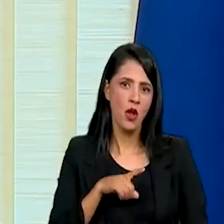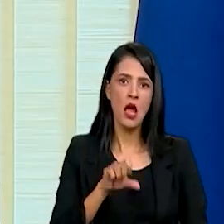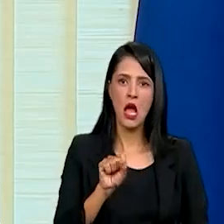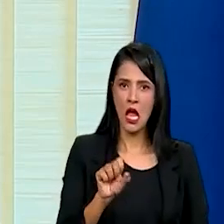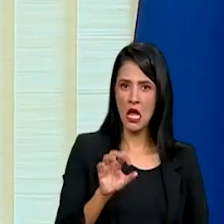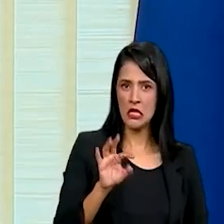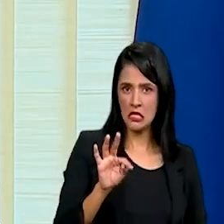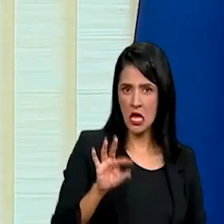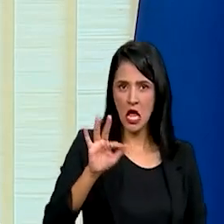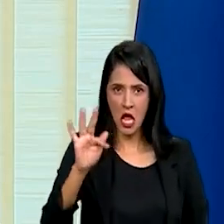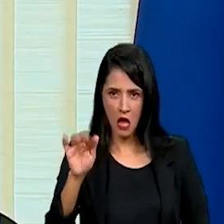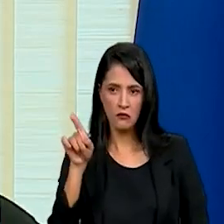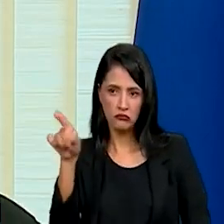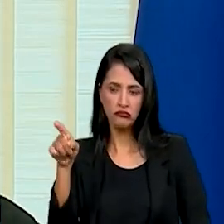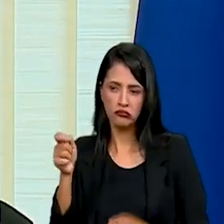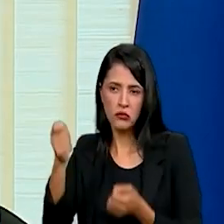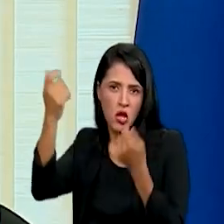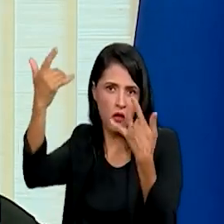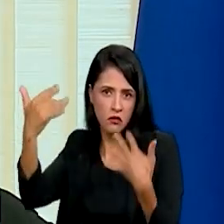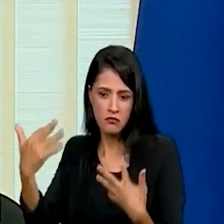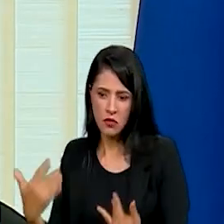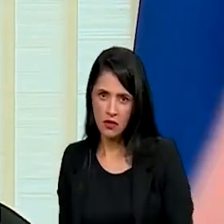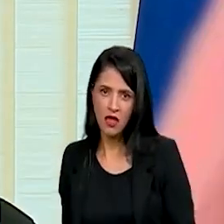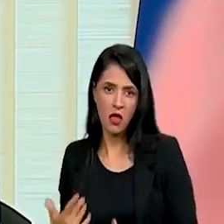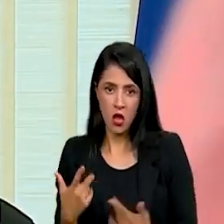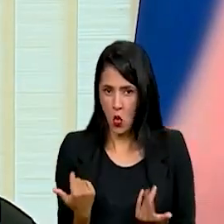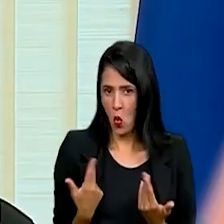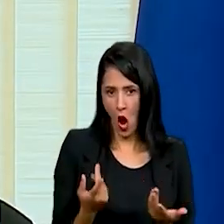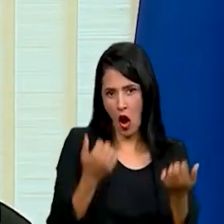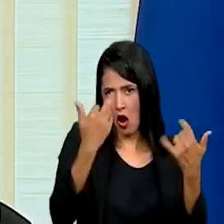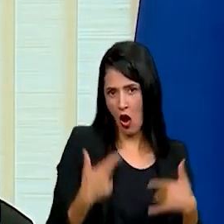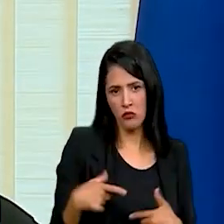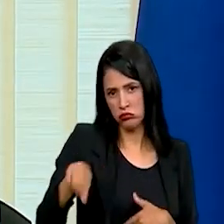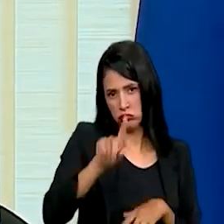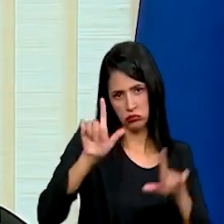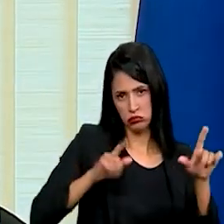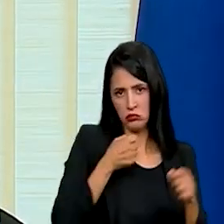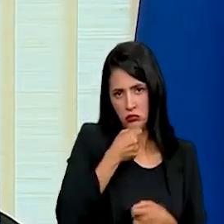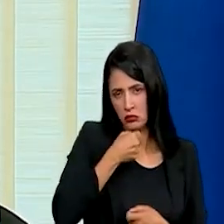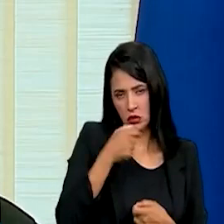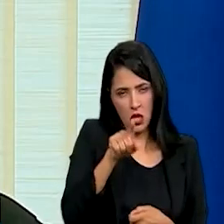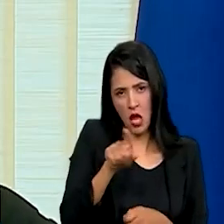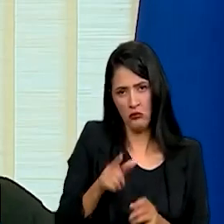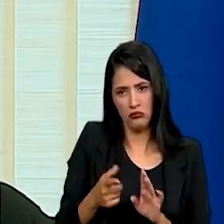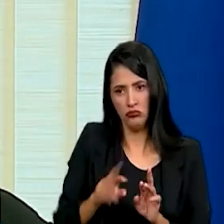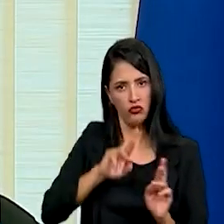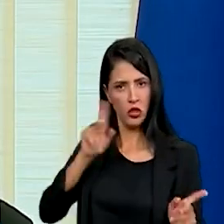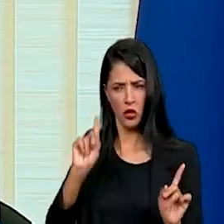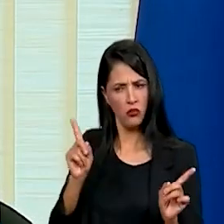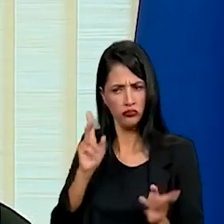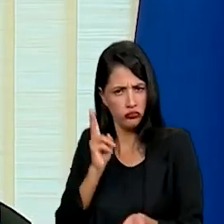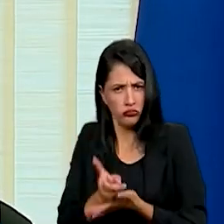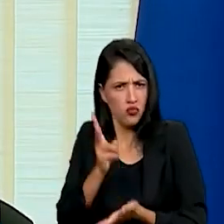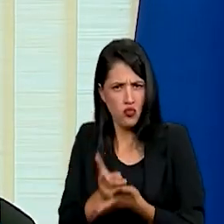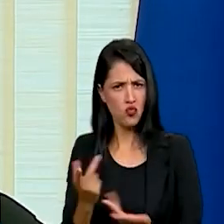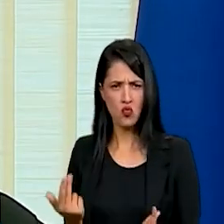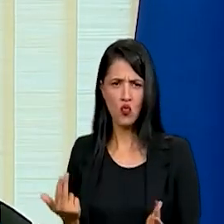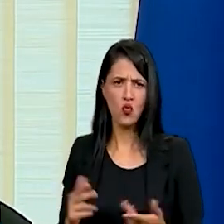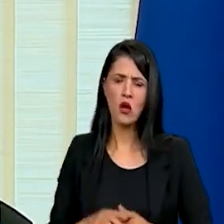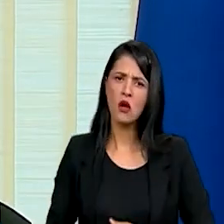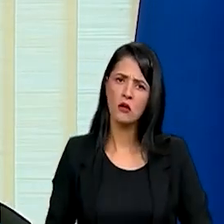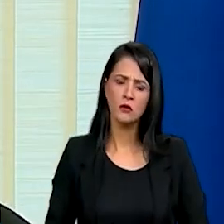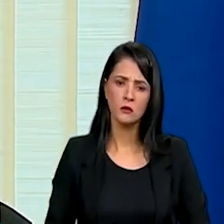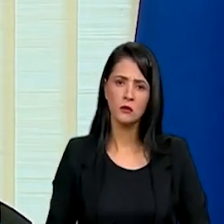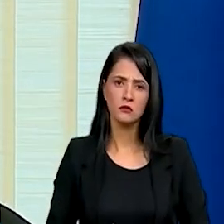STF e eu relatei para ele o que eu estou relatando para vocês, nada mais, nada menos do que eu estou relatando para vocês.